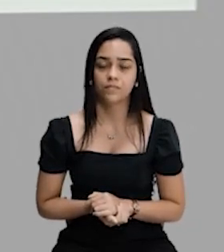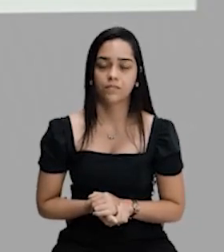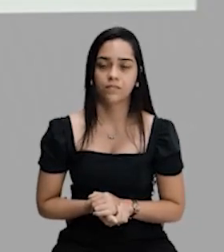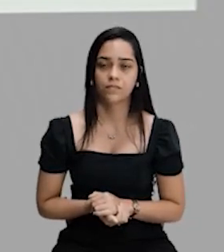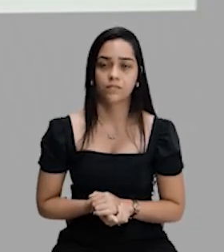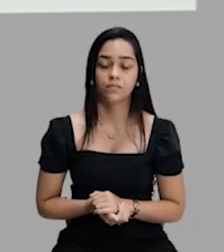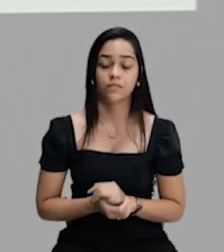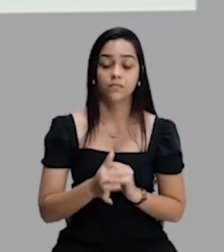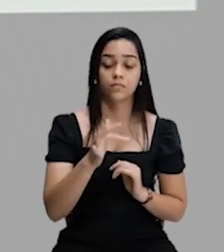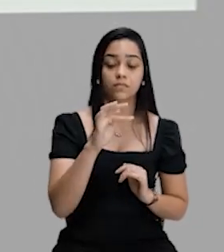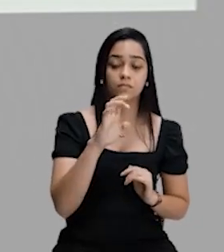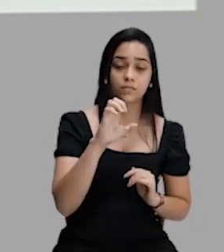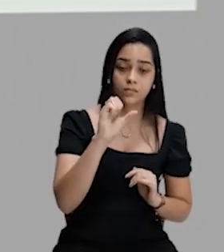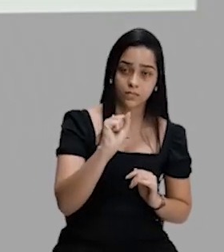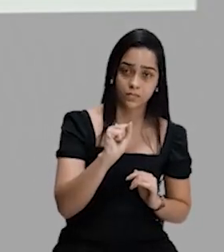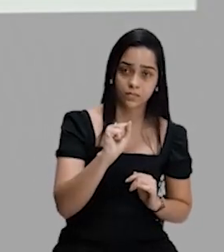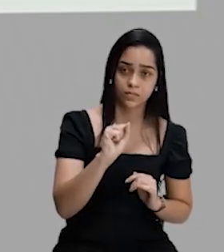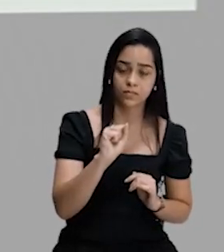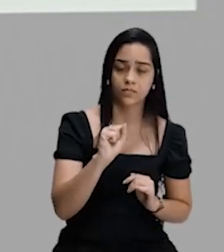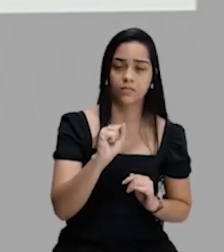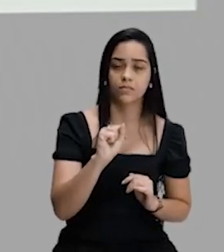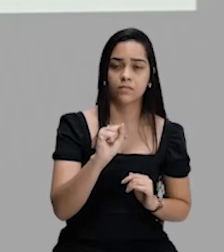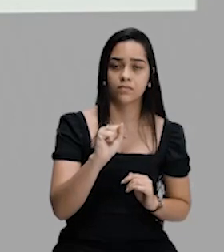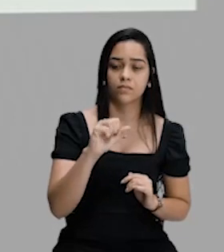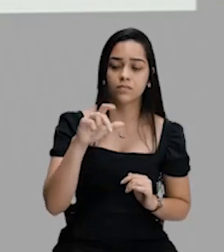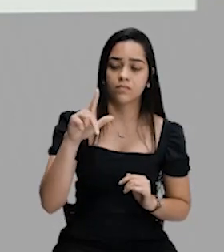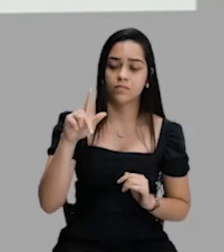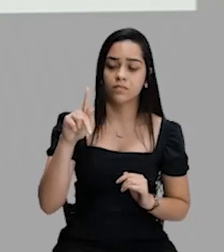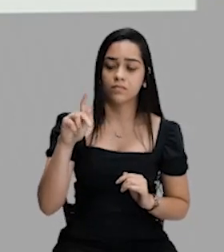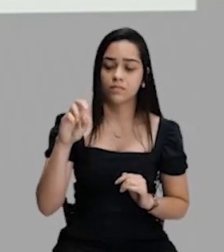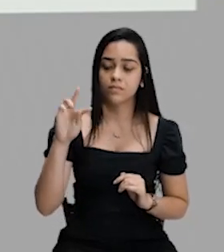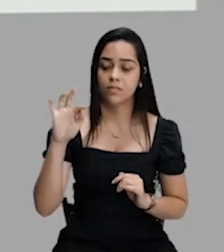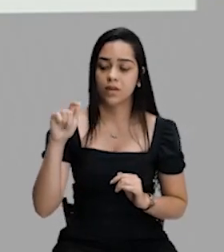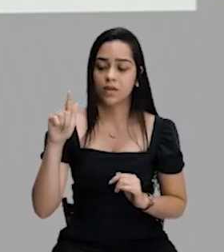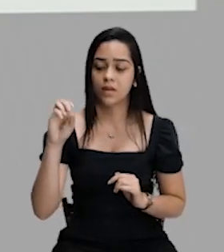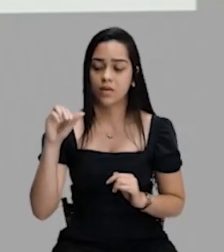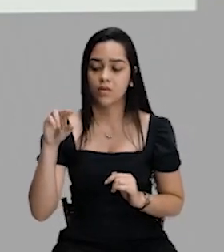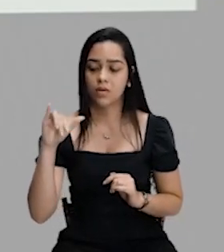e faces pentagonais